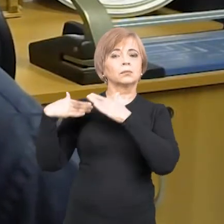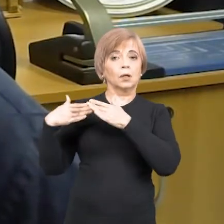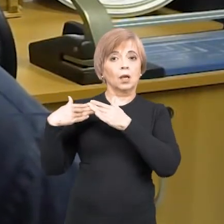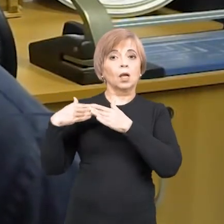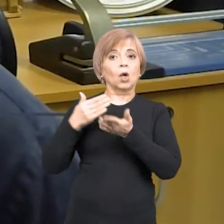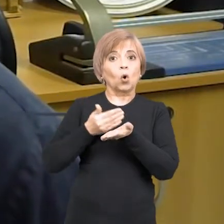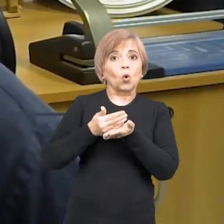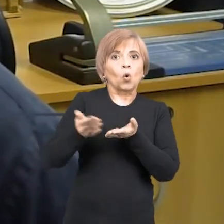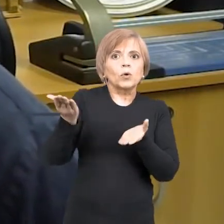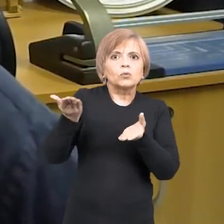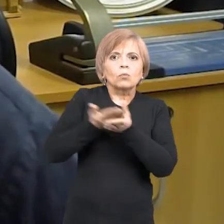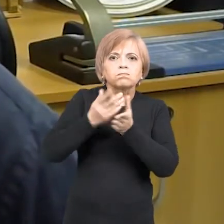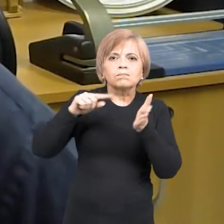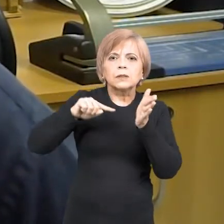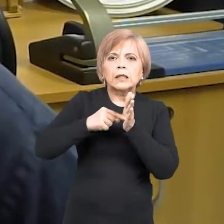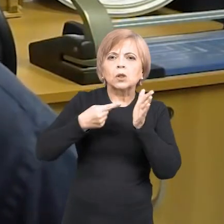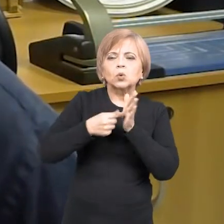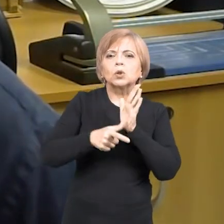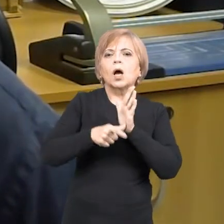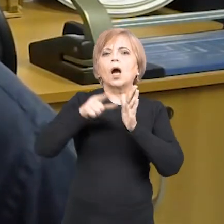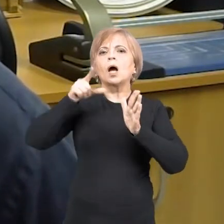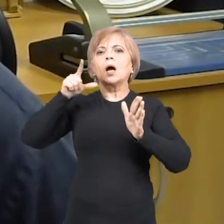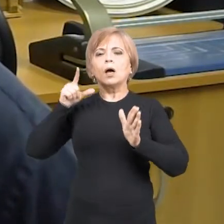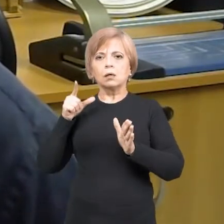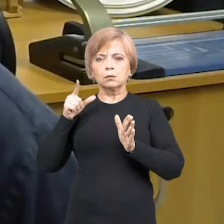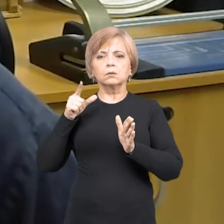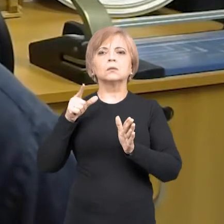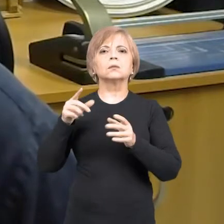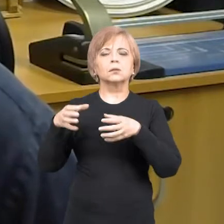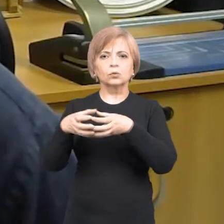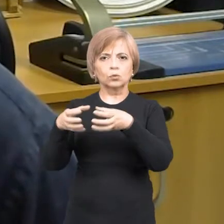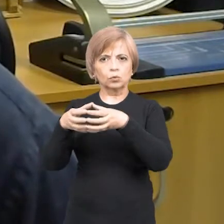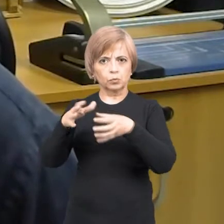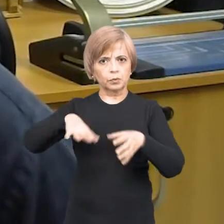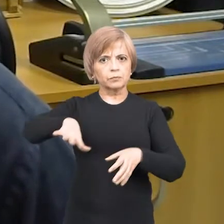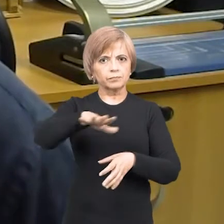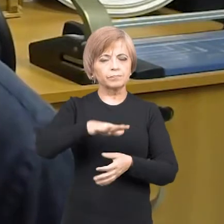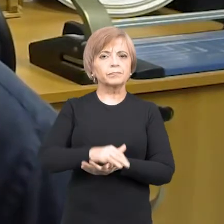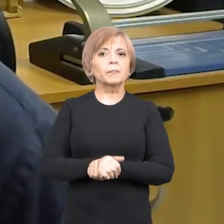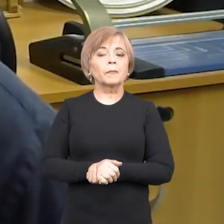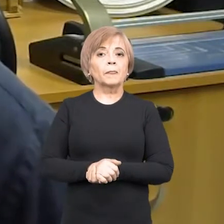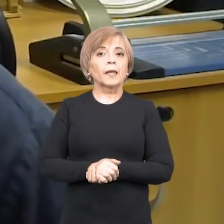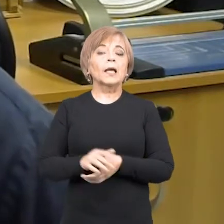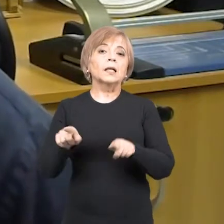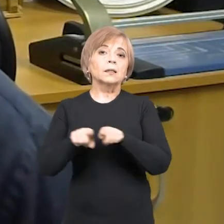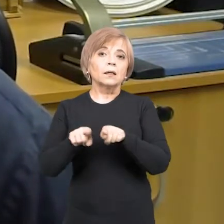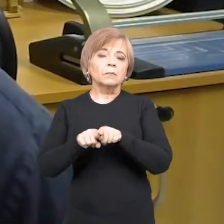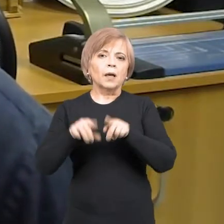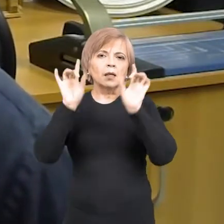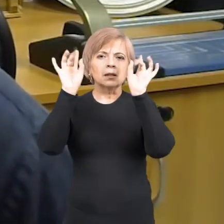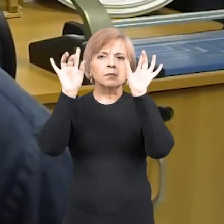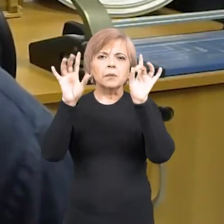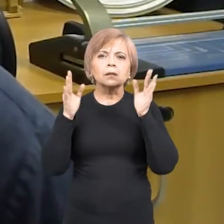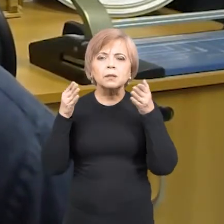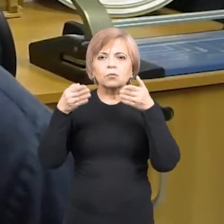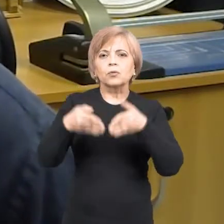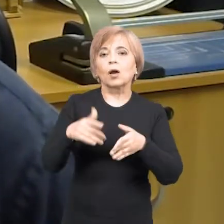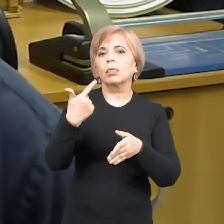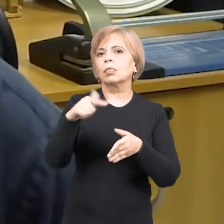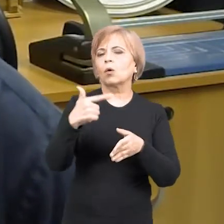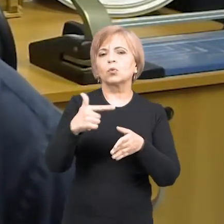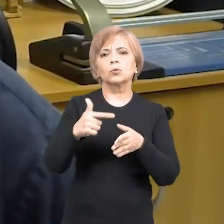instaurado antes da especialização das promotorias de tutela coletiva de Campos e quando da especialização não